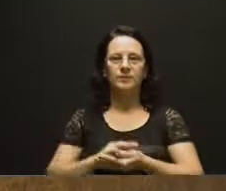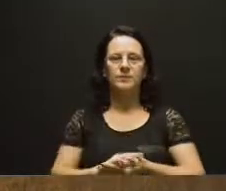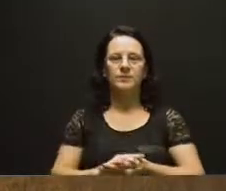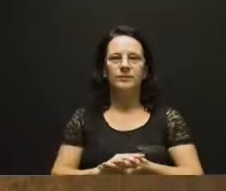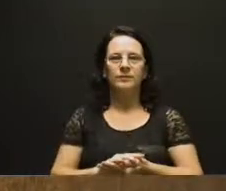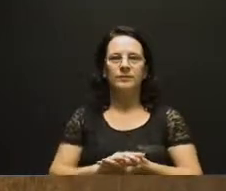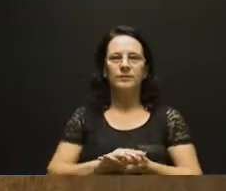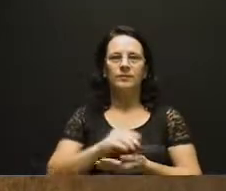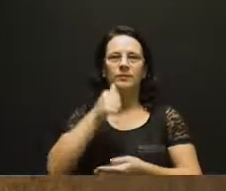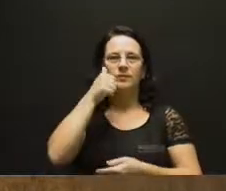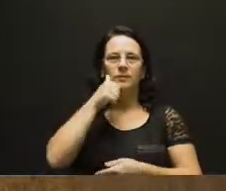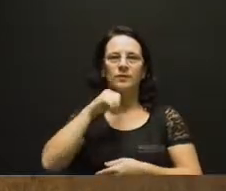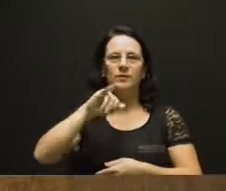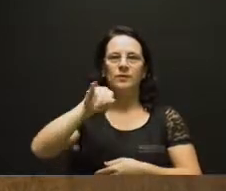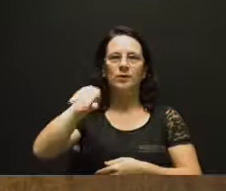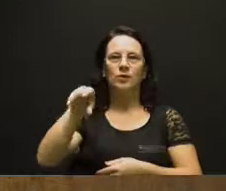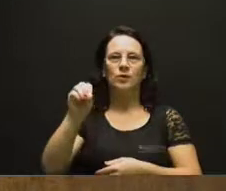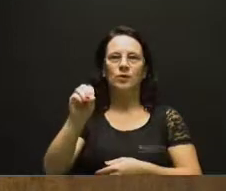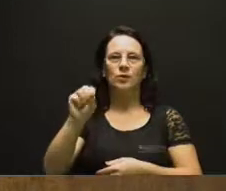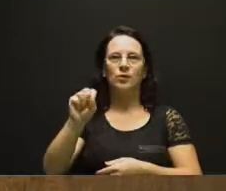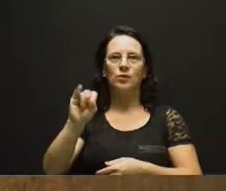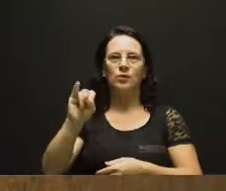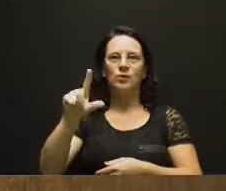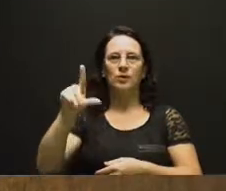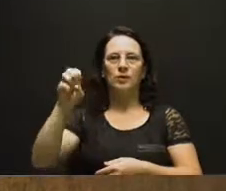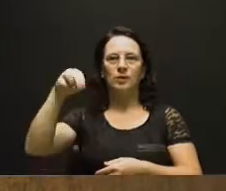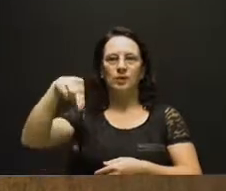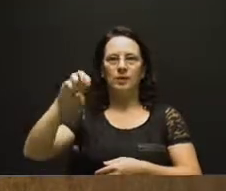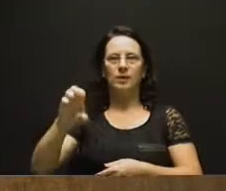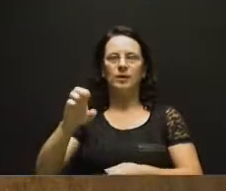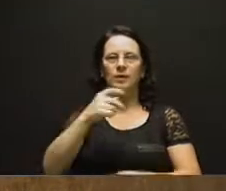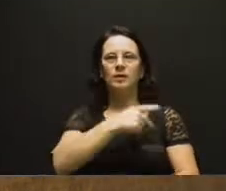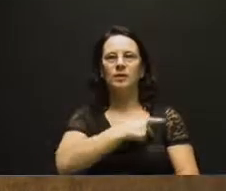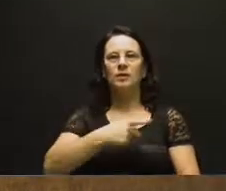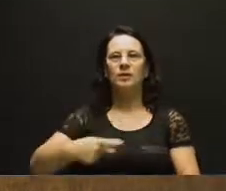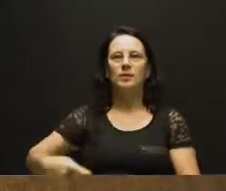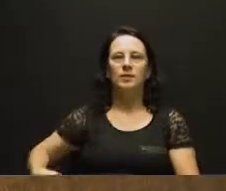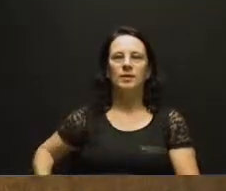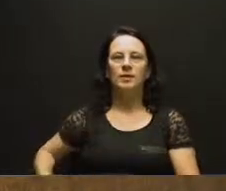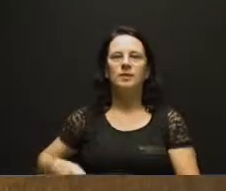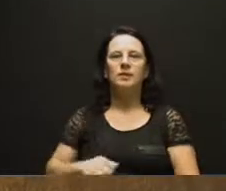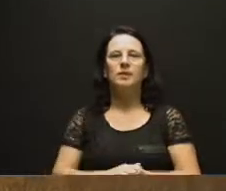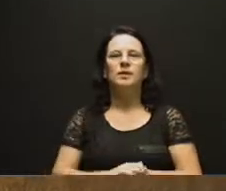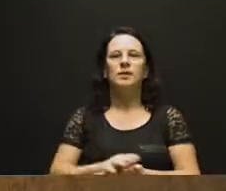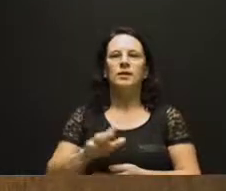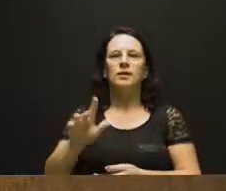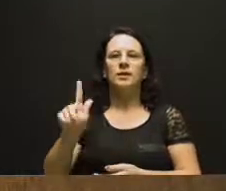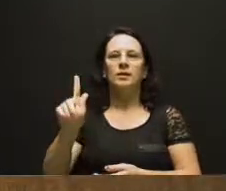josilene alves dos santos presidente do campeão keke